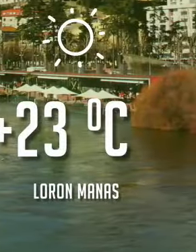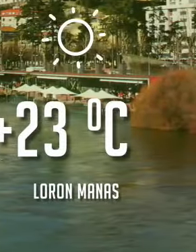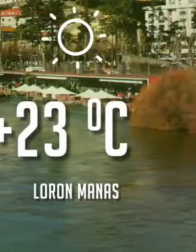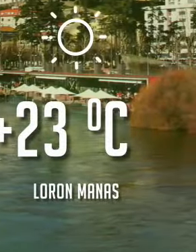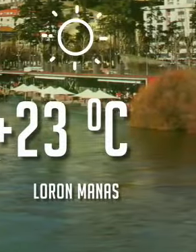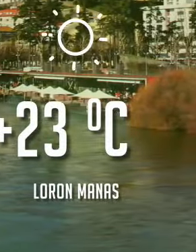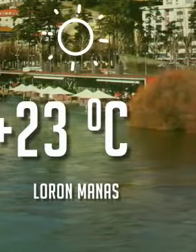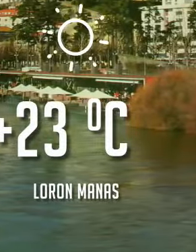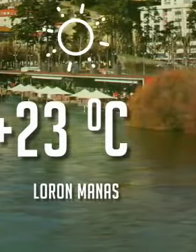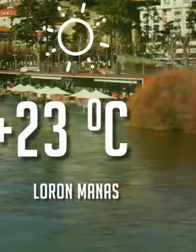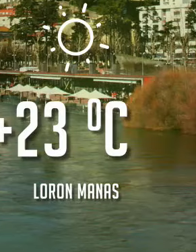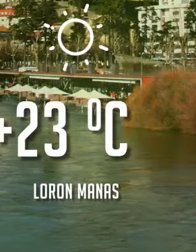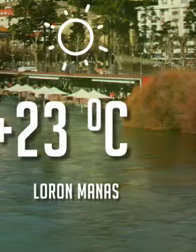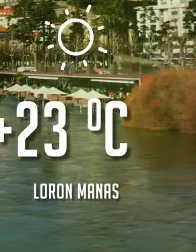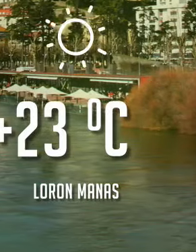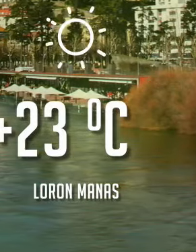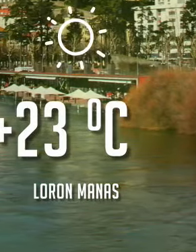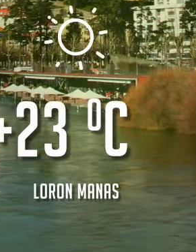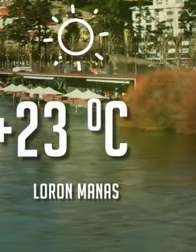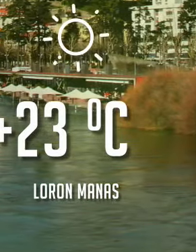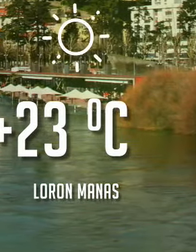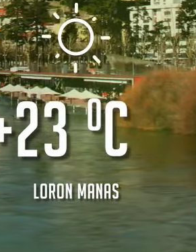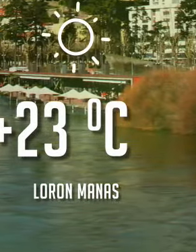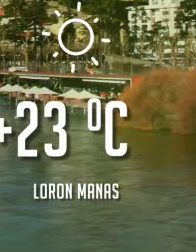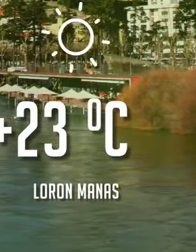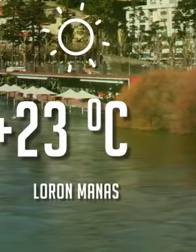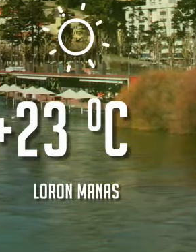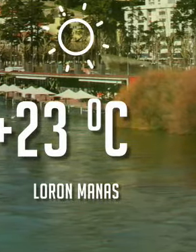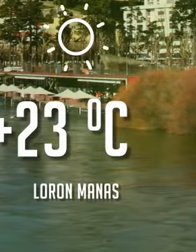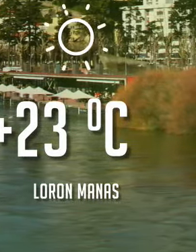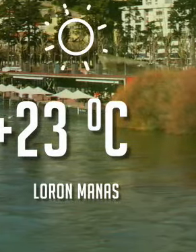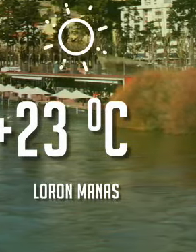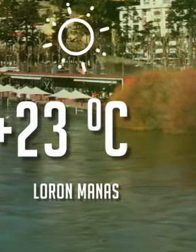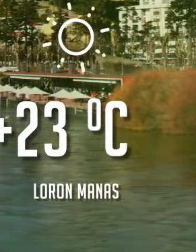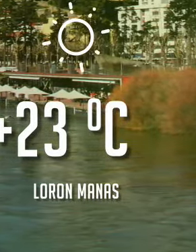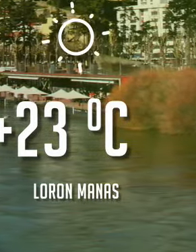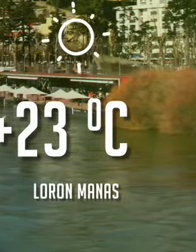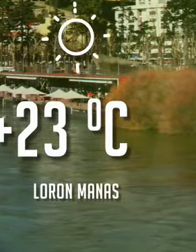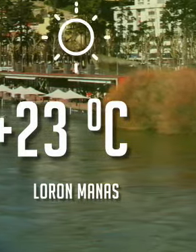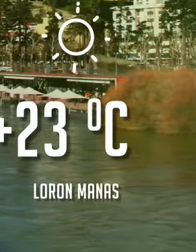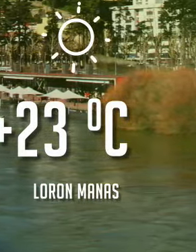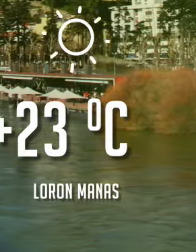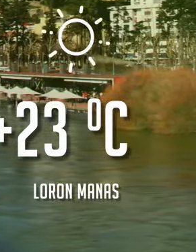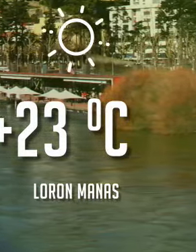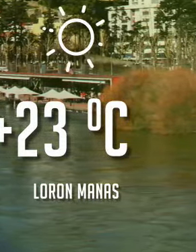Iha Portugal, hanesan Lisboa, Porto no Coimbra, Lorong Manas.